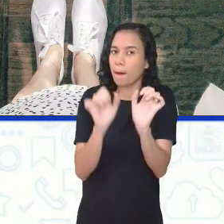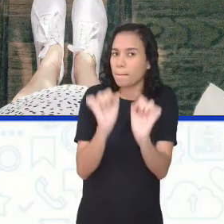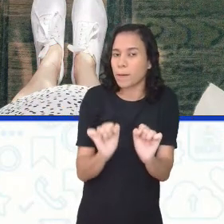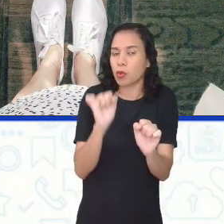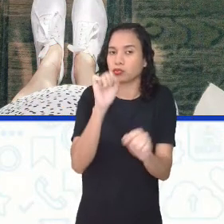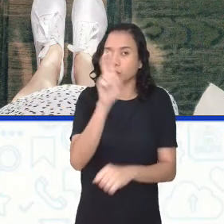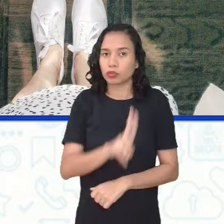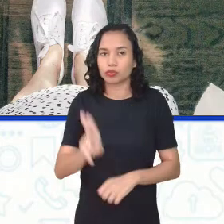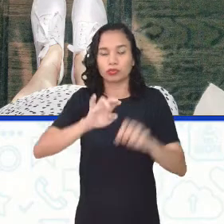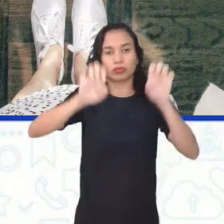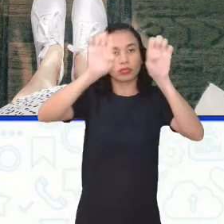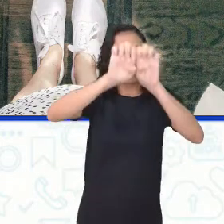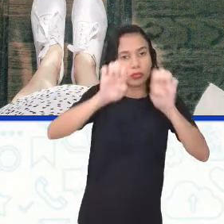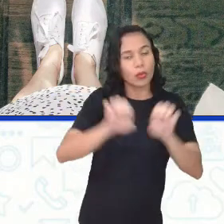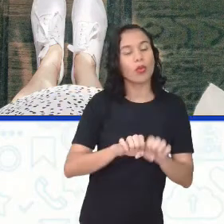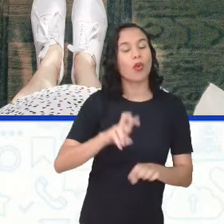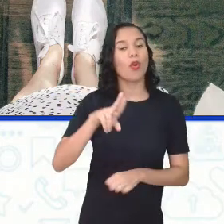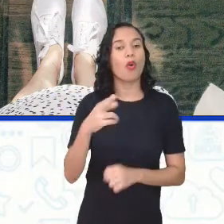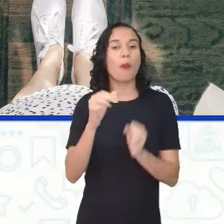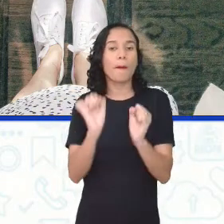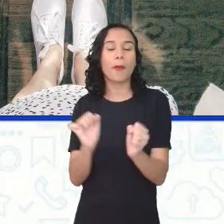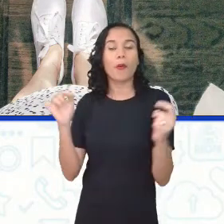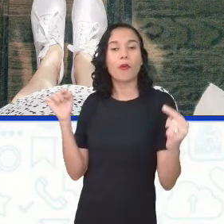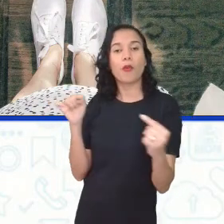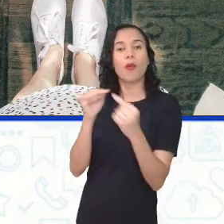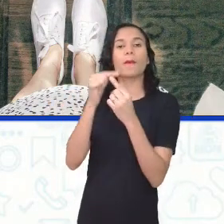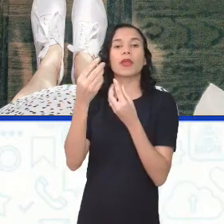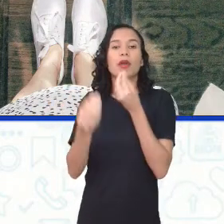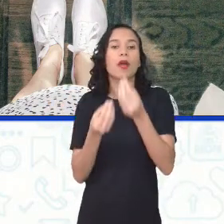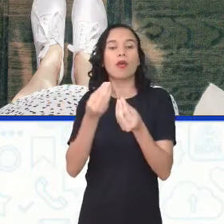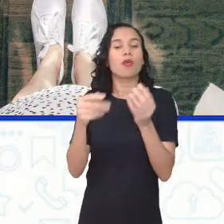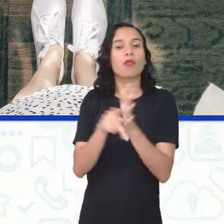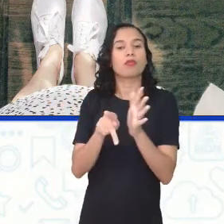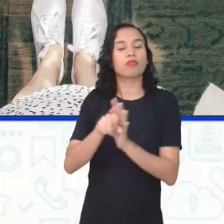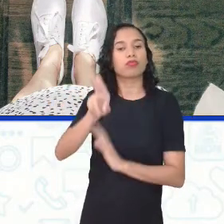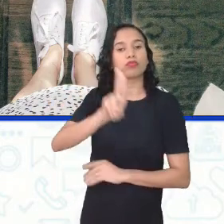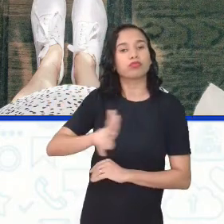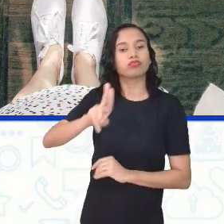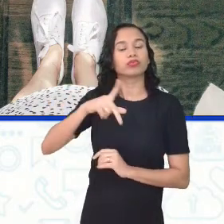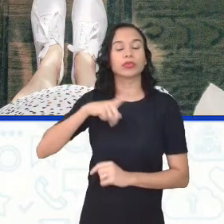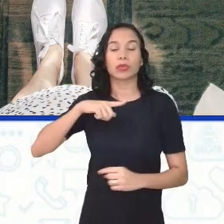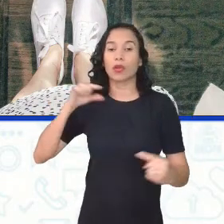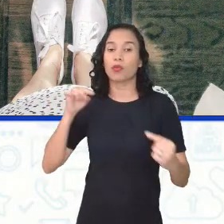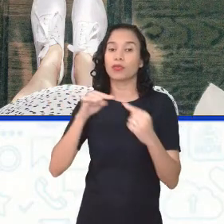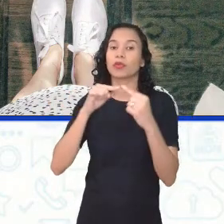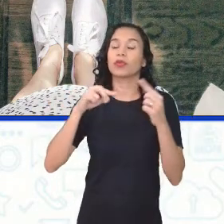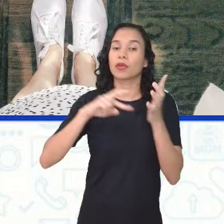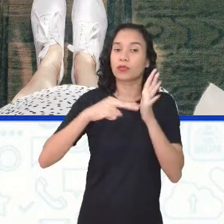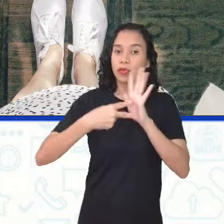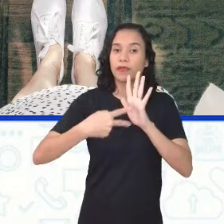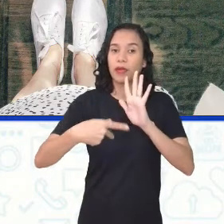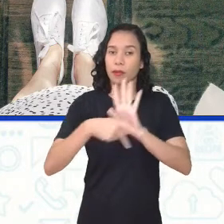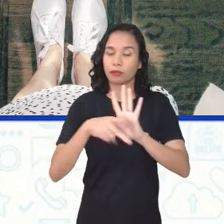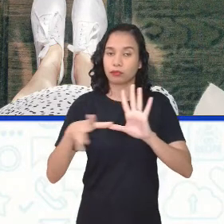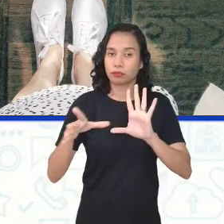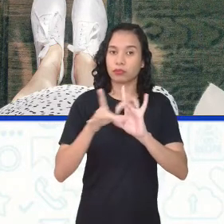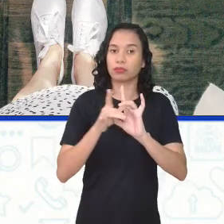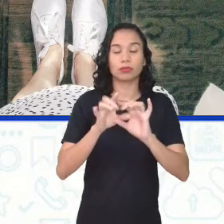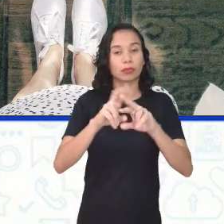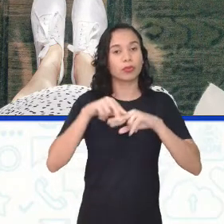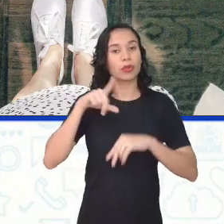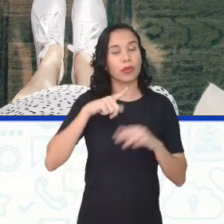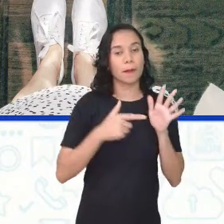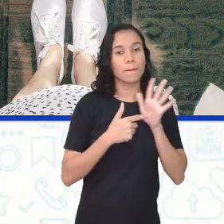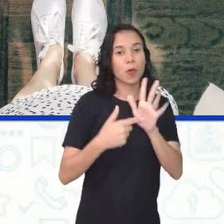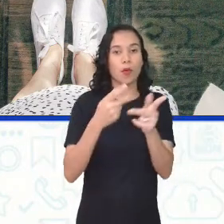elemento estrutural ou pode ter a ver com a parte semântica, que tem a ver com o significado. Então, eu